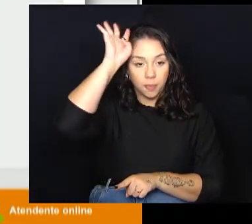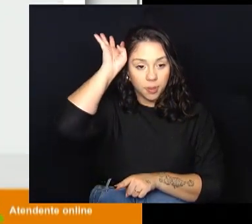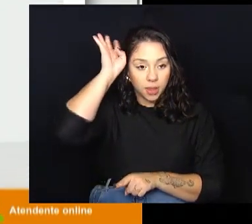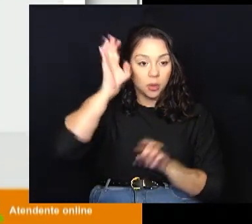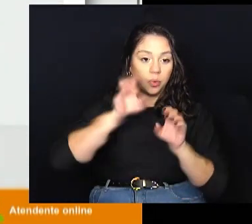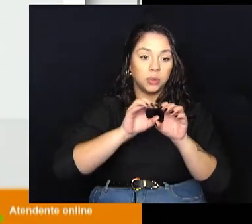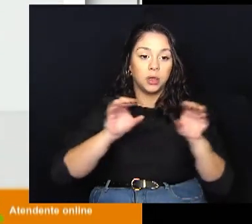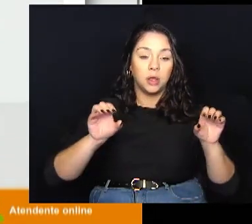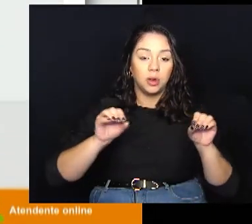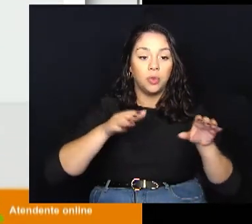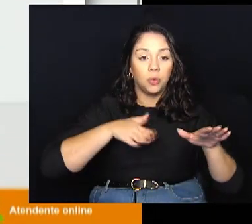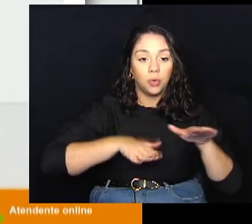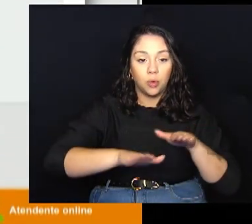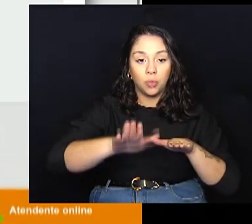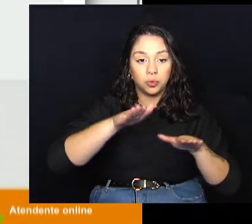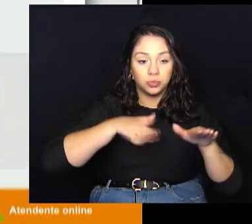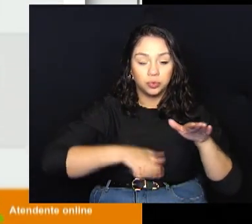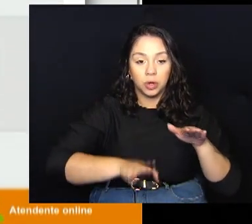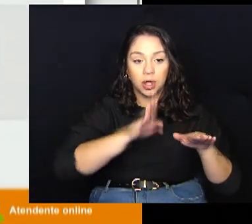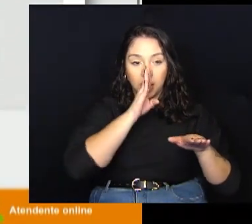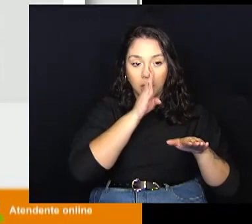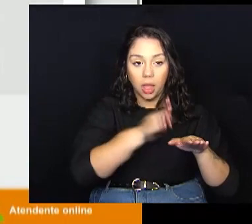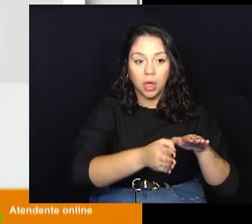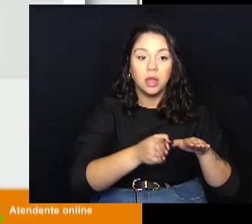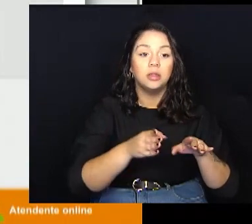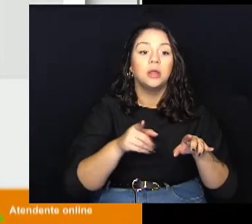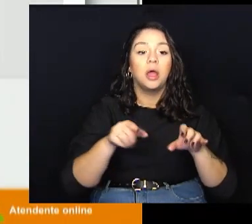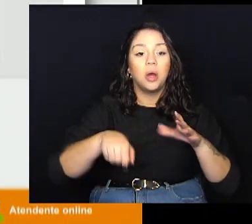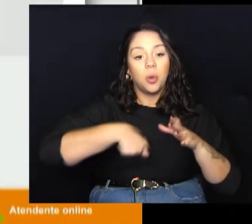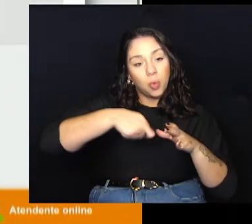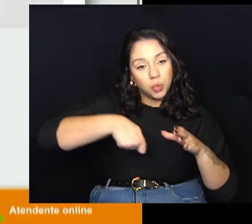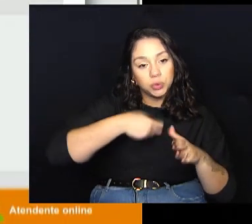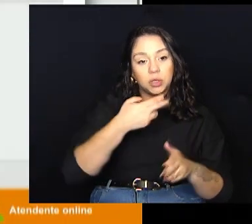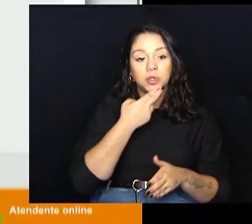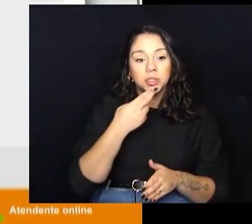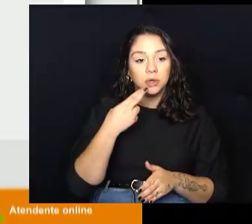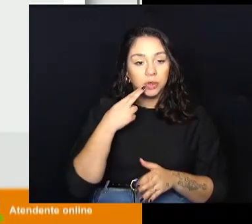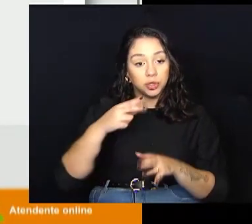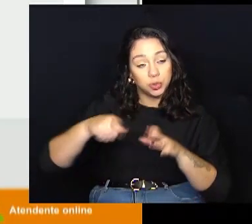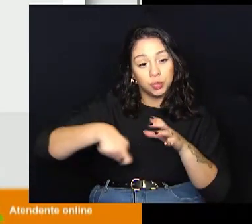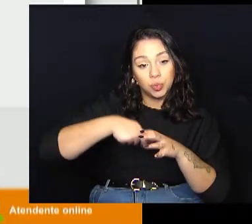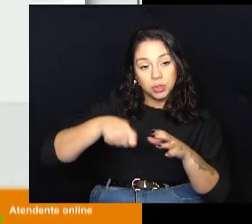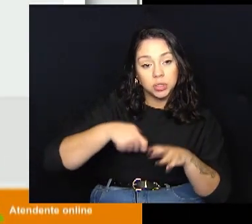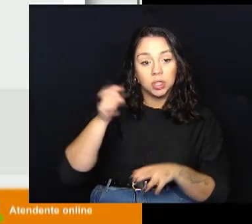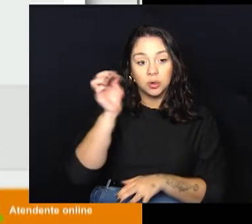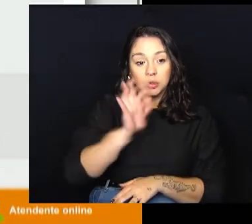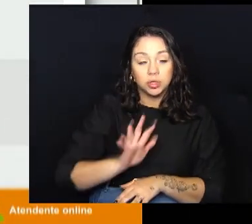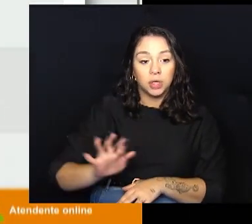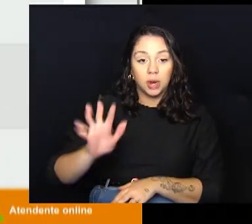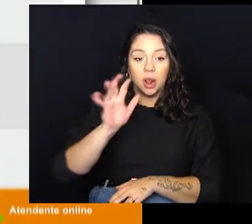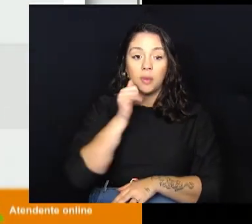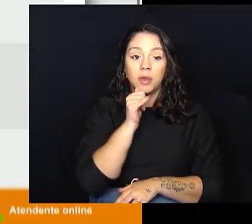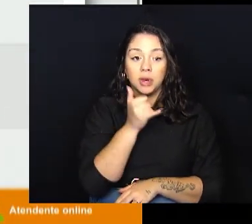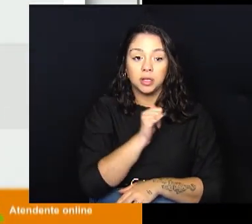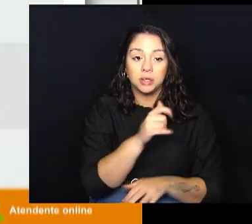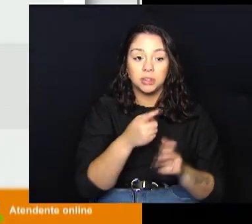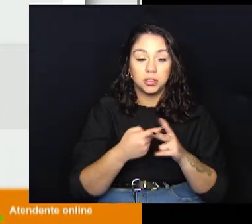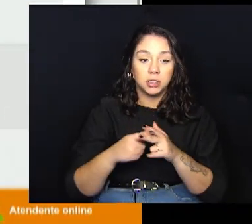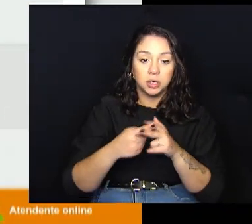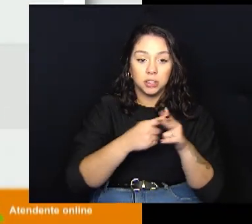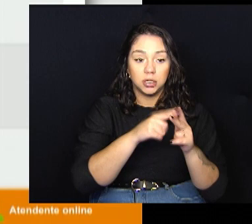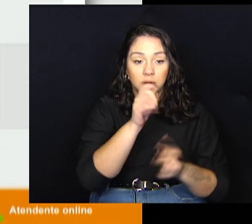costureira de máquina reta cozinheiro de restaurante cozinheiro geral eletricista de manutenção Engenharia